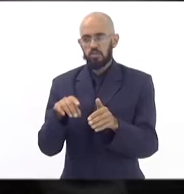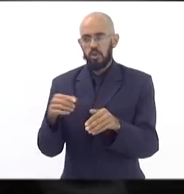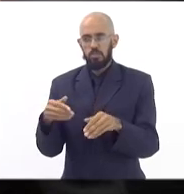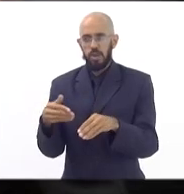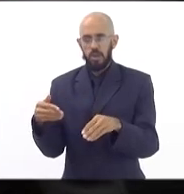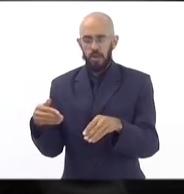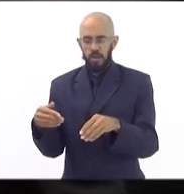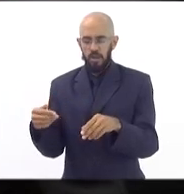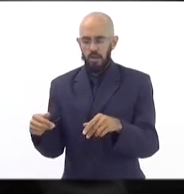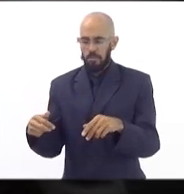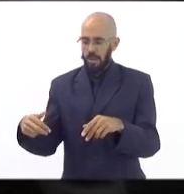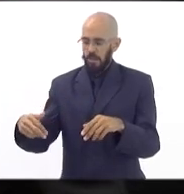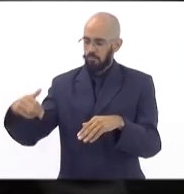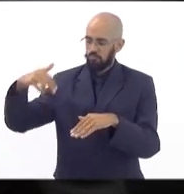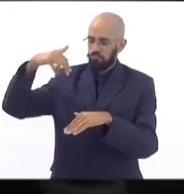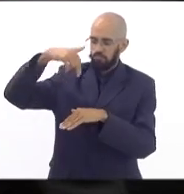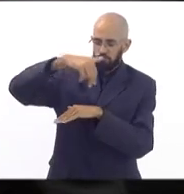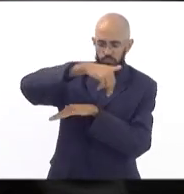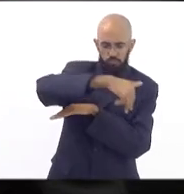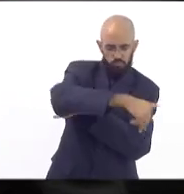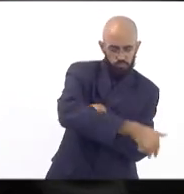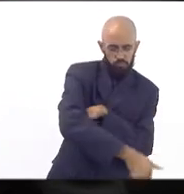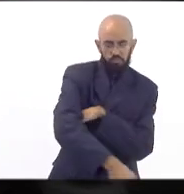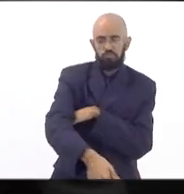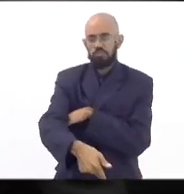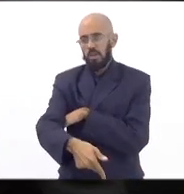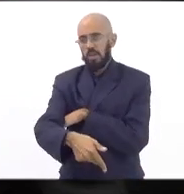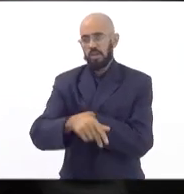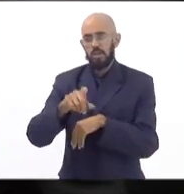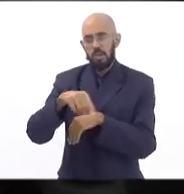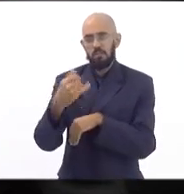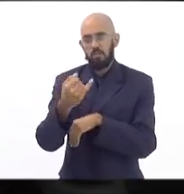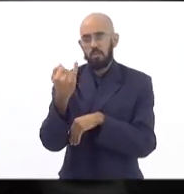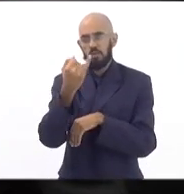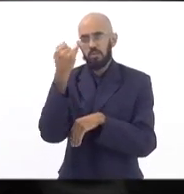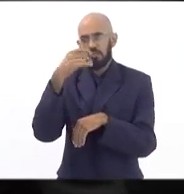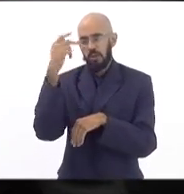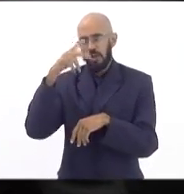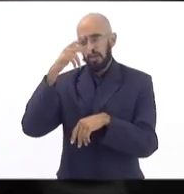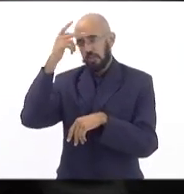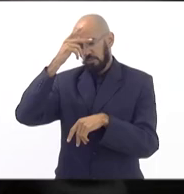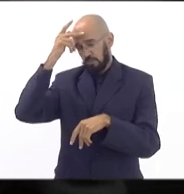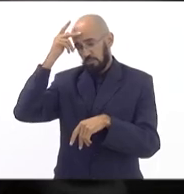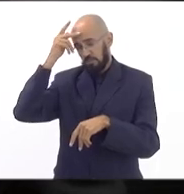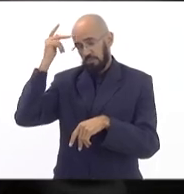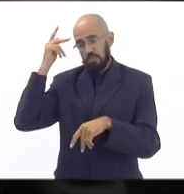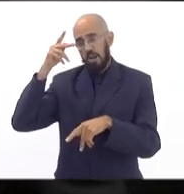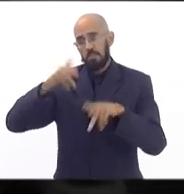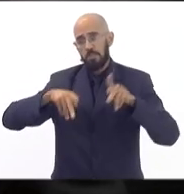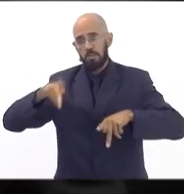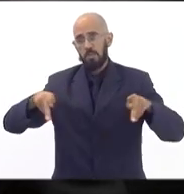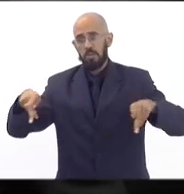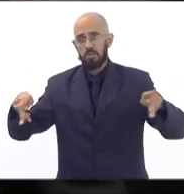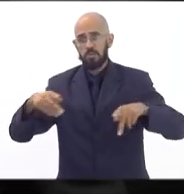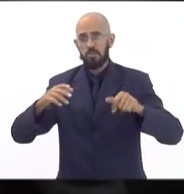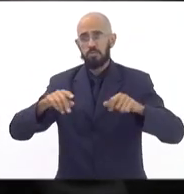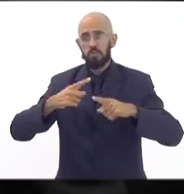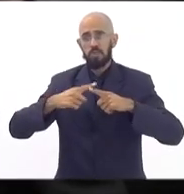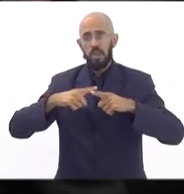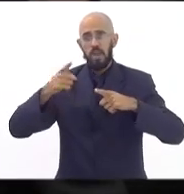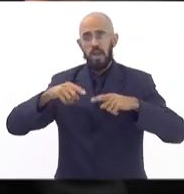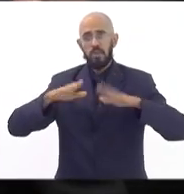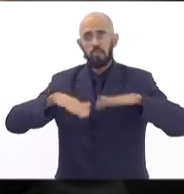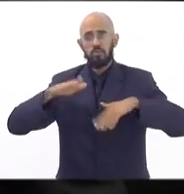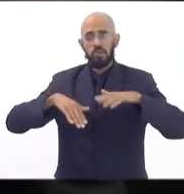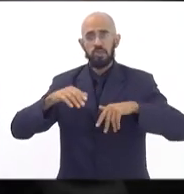travessia e quando eu digo apenas não é tirando o seu valor são muito importante aqui um dos ativos de disse quebrar muro